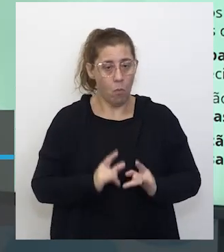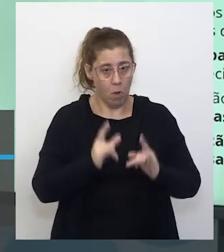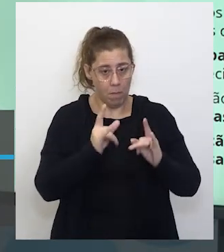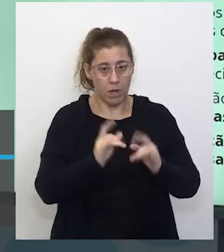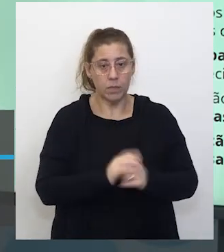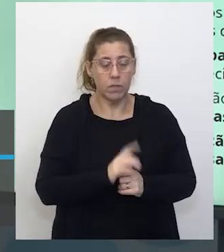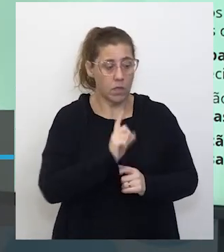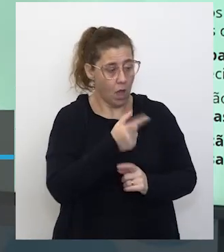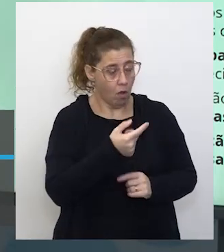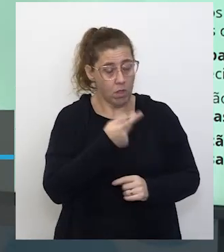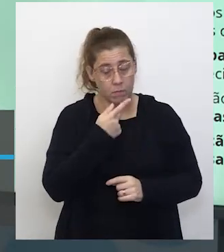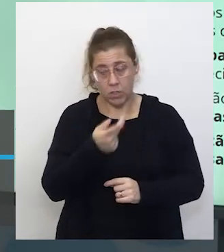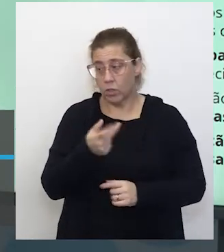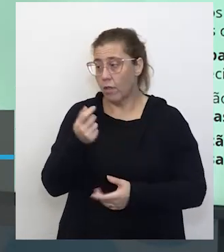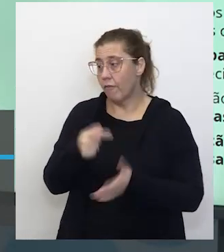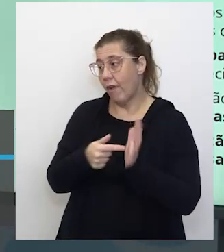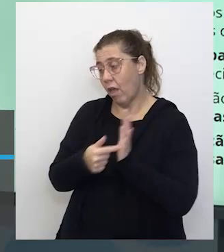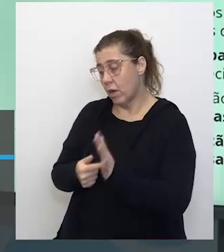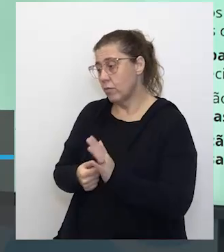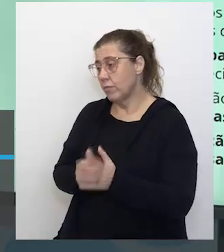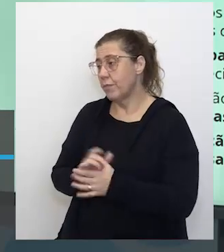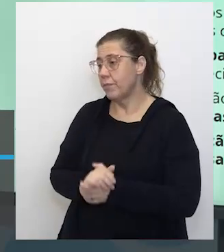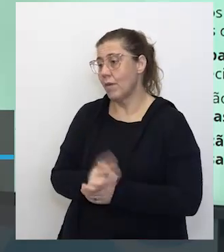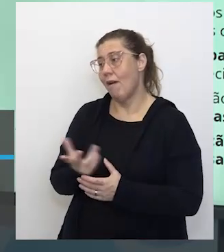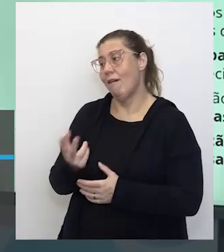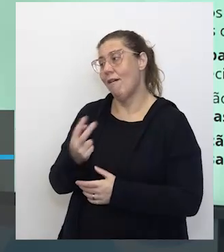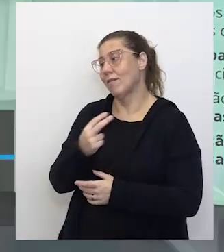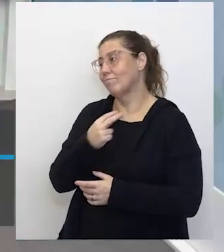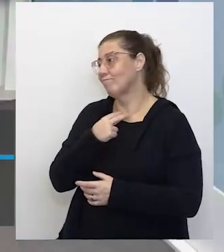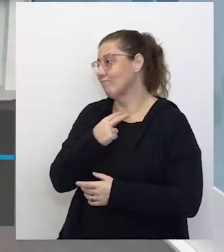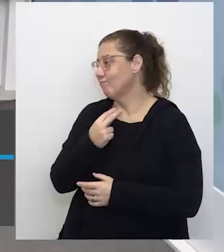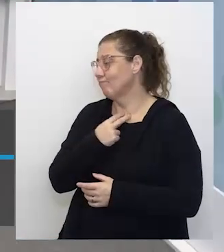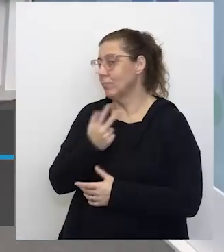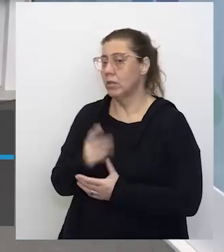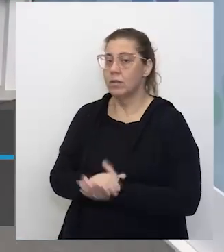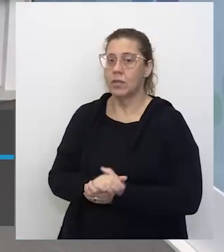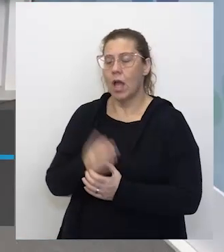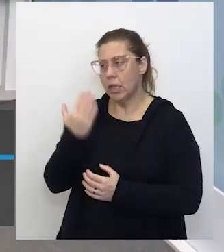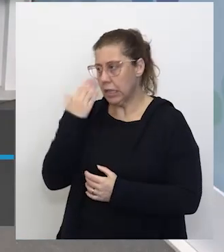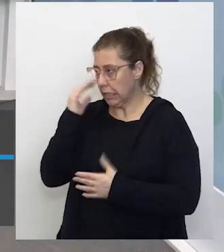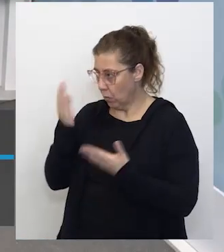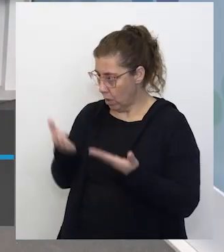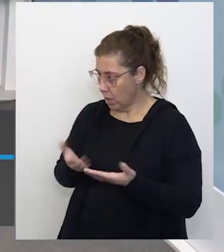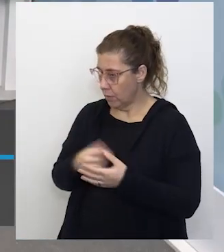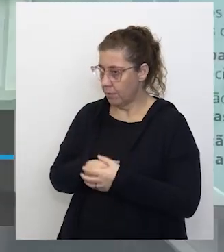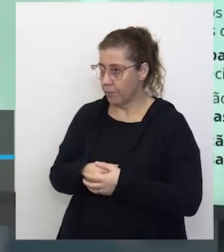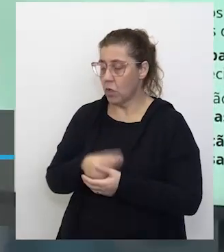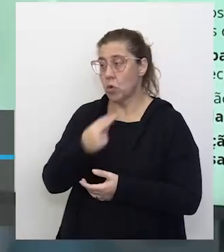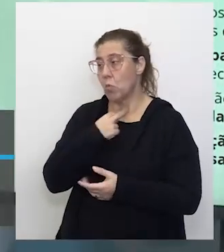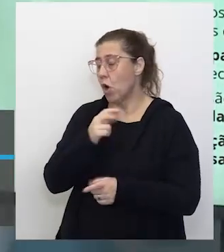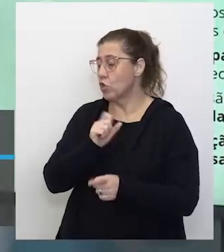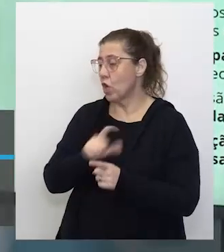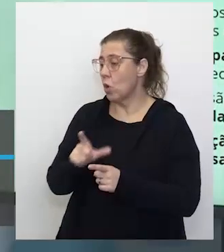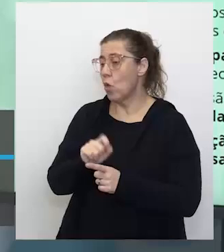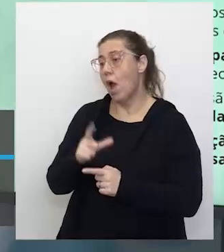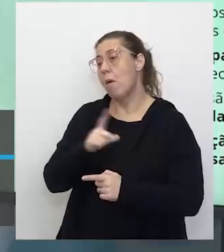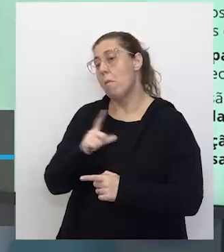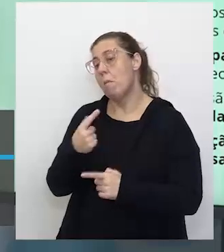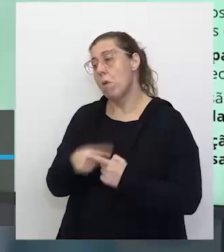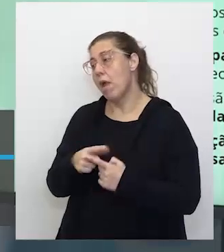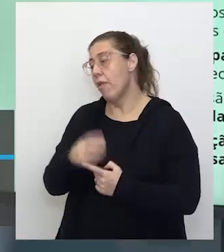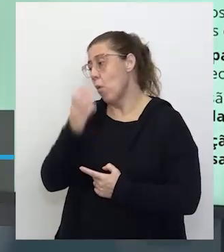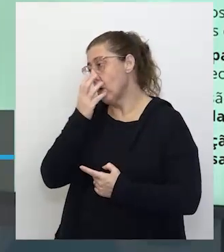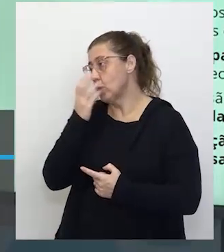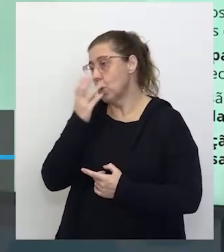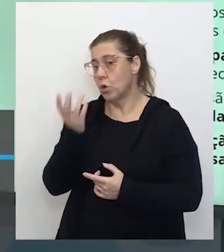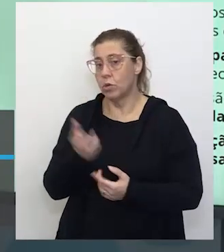né, e a outra pessoa está colocando ali algumas condições. Agora dá para entender? Agora veja, nós precisamos do contexto